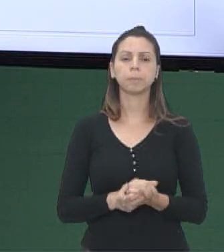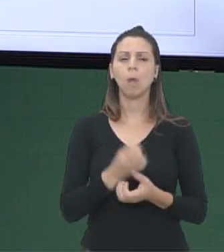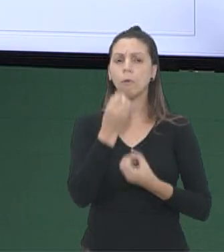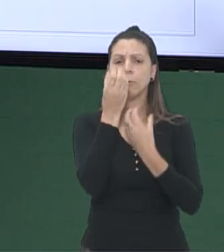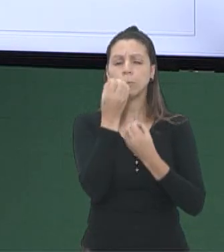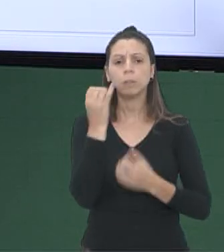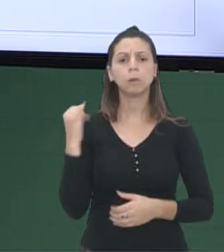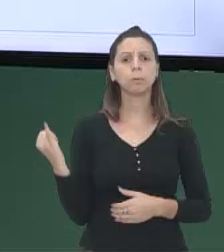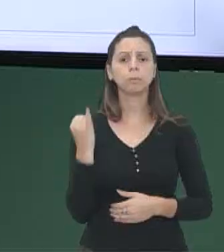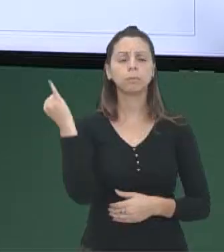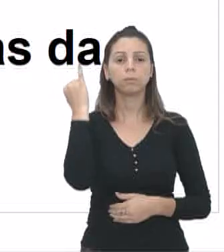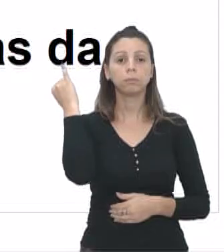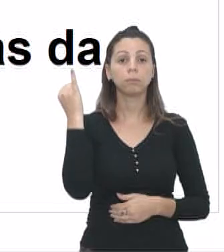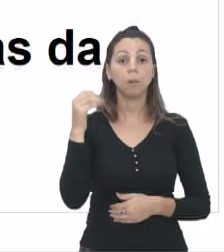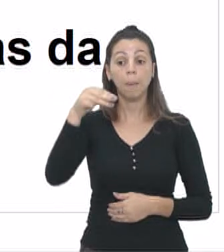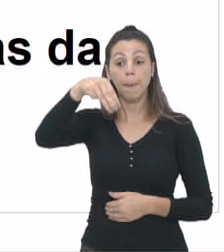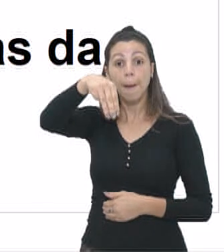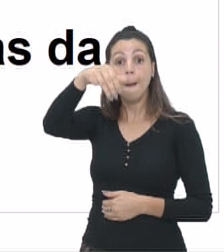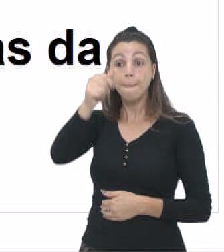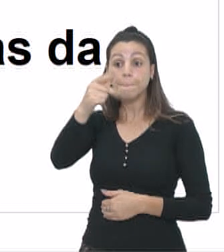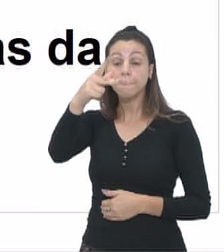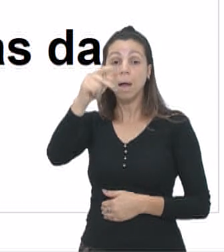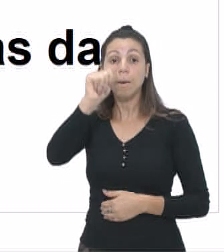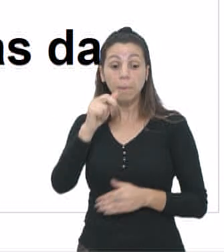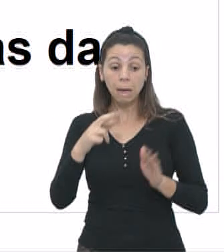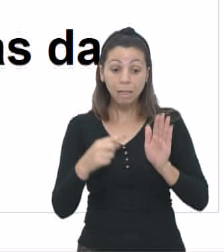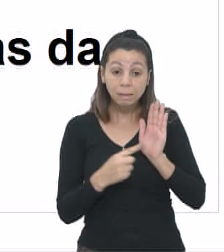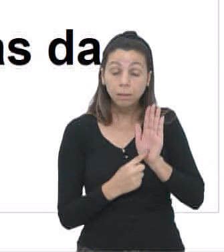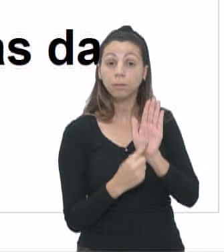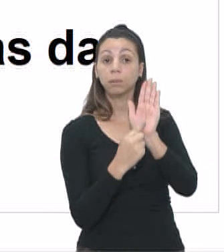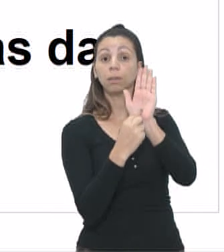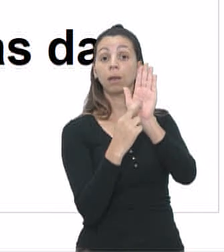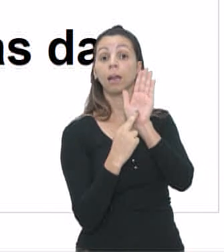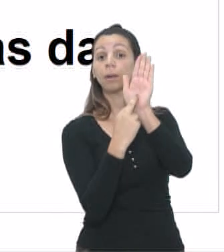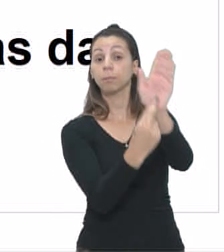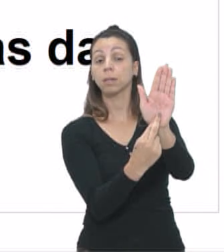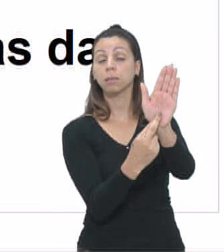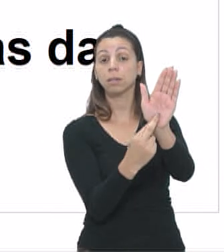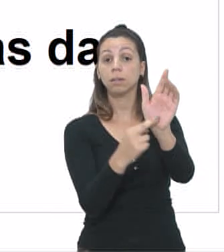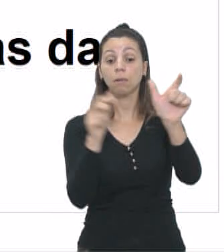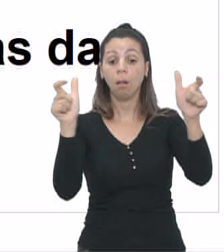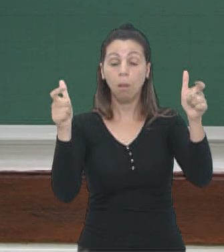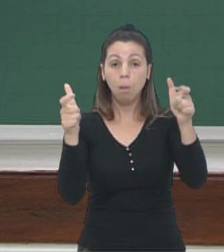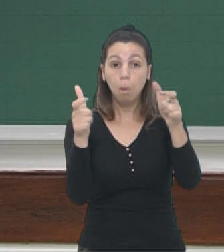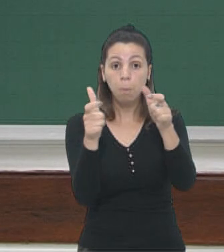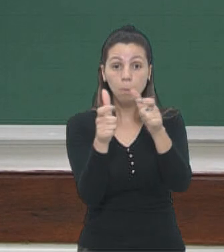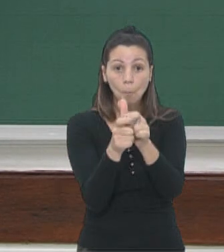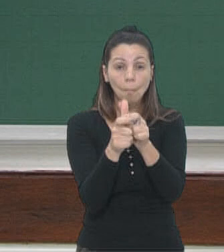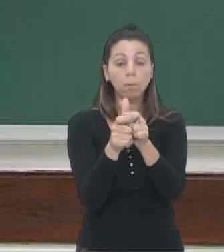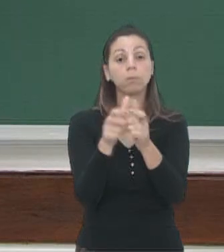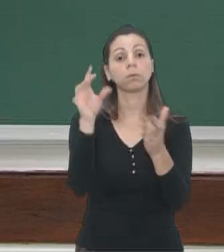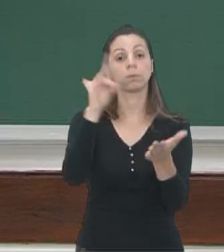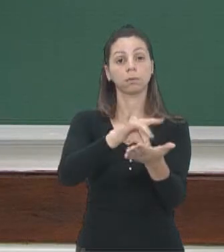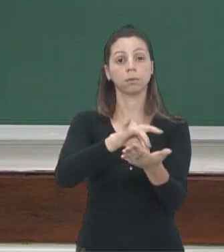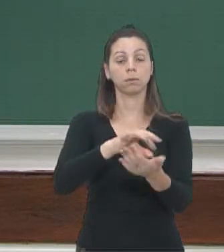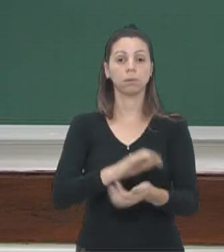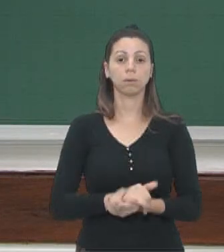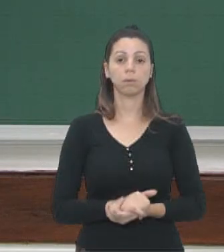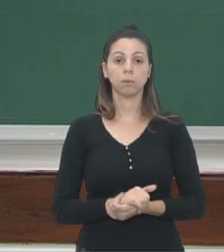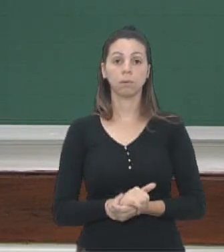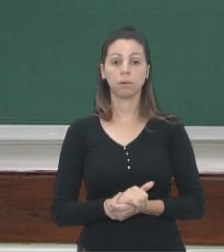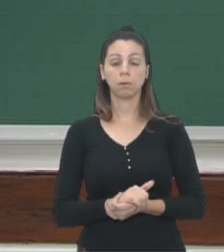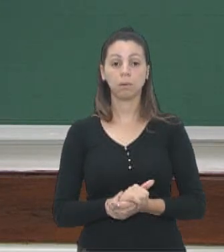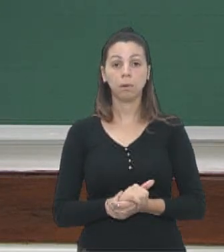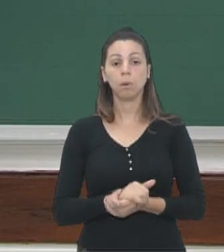importante. Mapas são representações reduzidas da realidade. É aquilo que eu disse no início da aula. Quando nós produzimos um mapa, nós